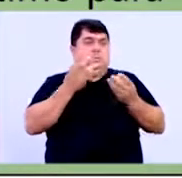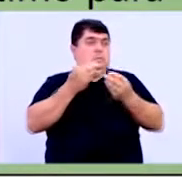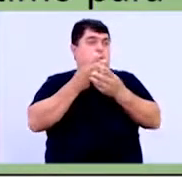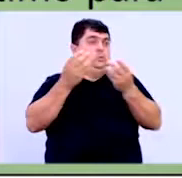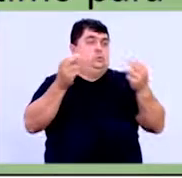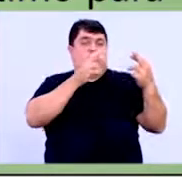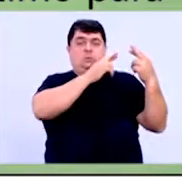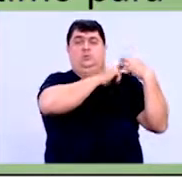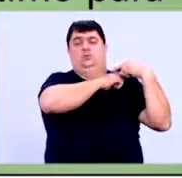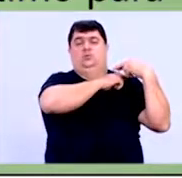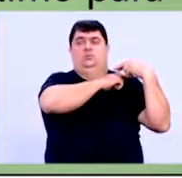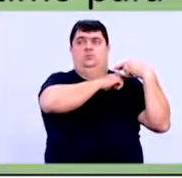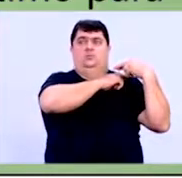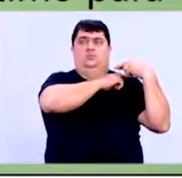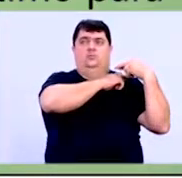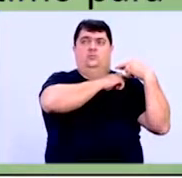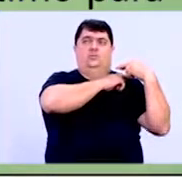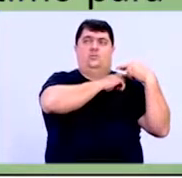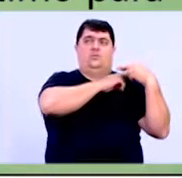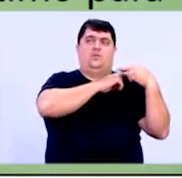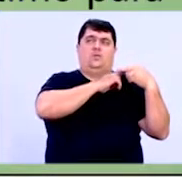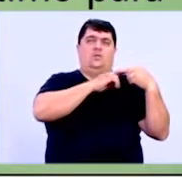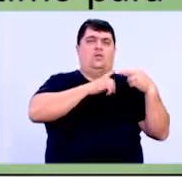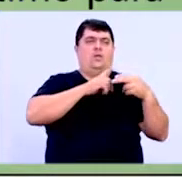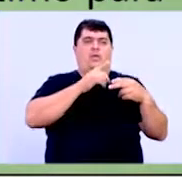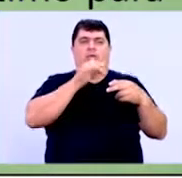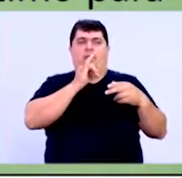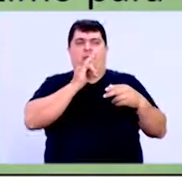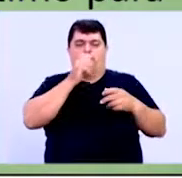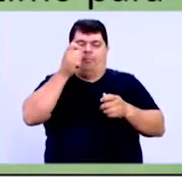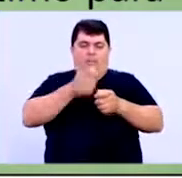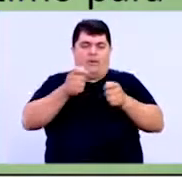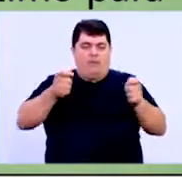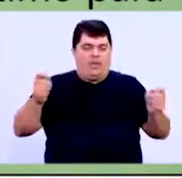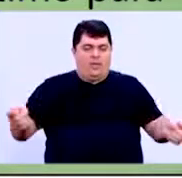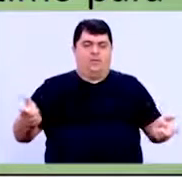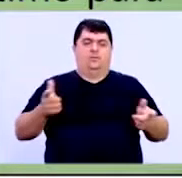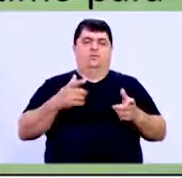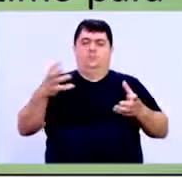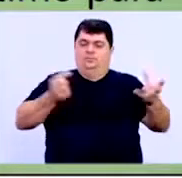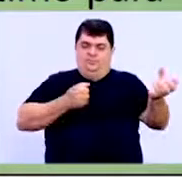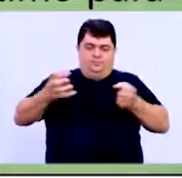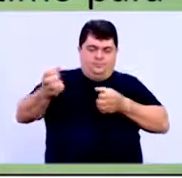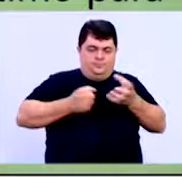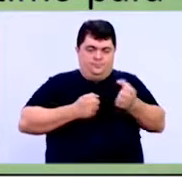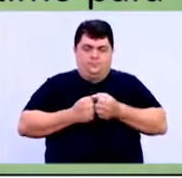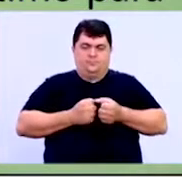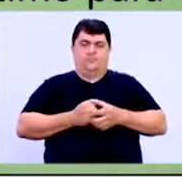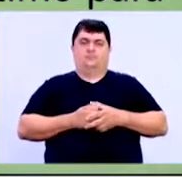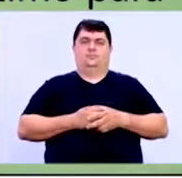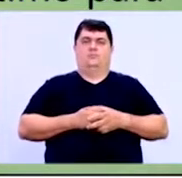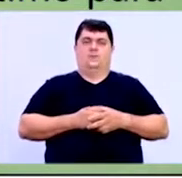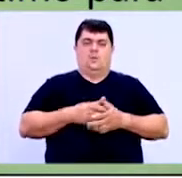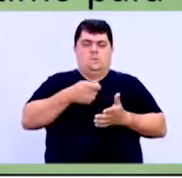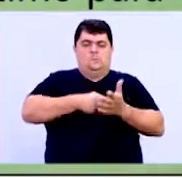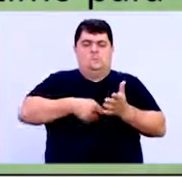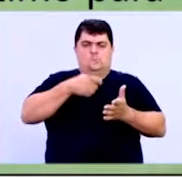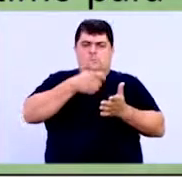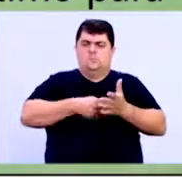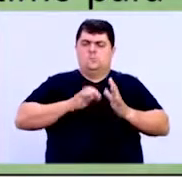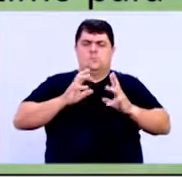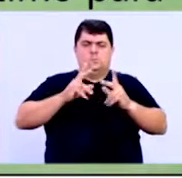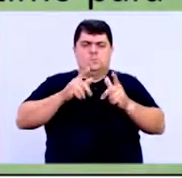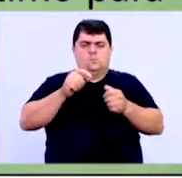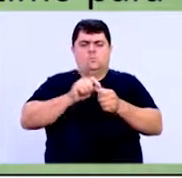responsabilidades, sendo essas responsabilidades, pagamentos, recebimentos, obrigações a